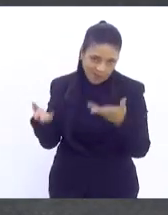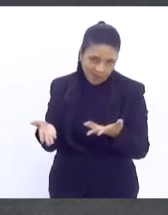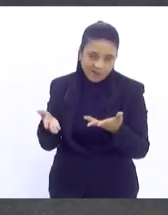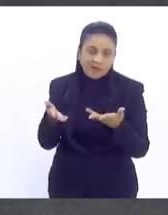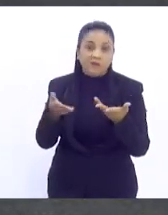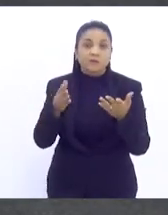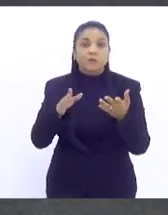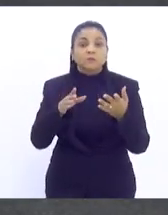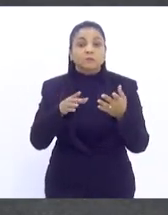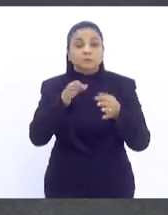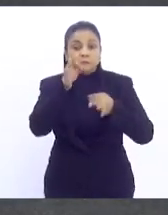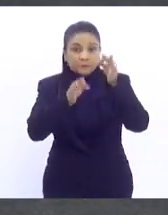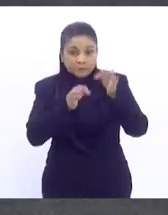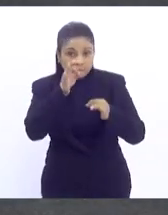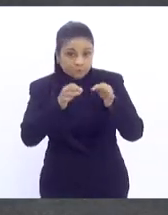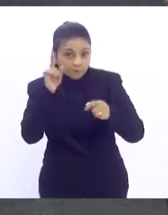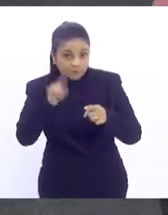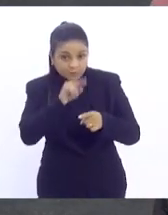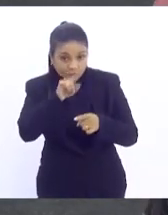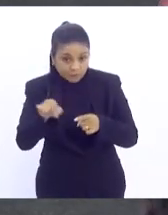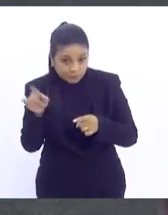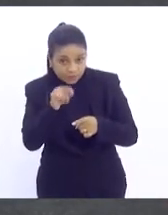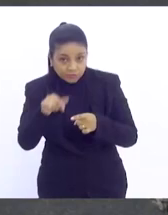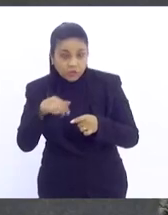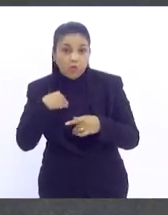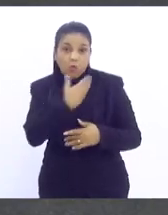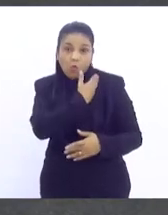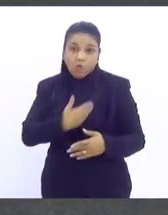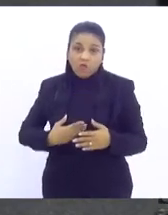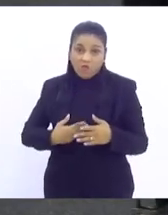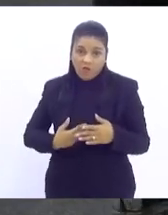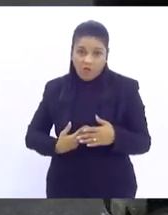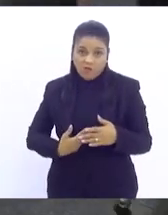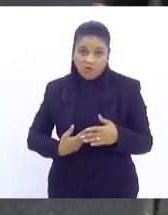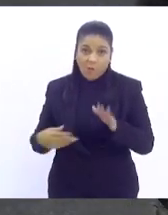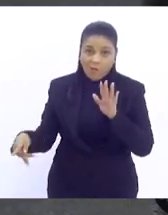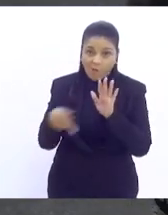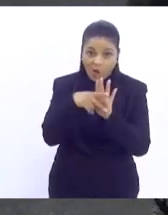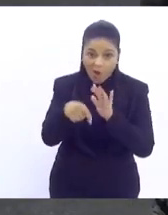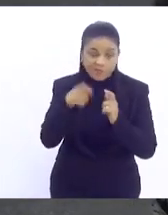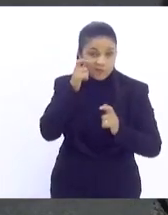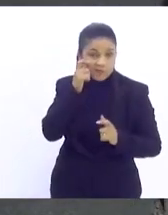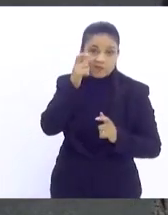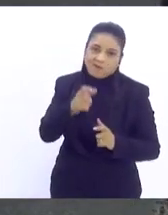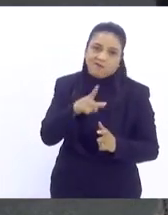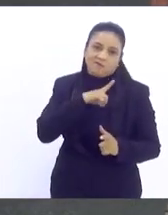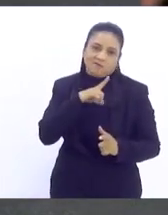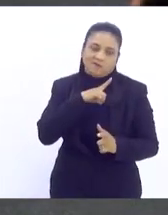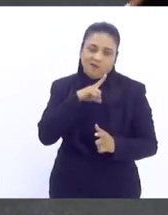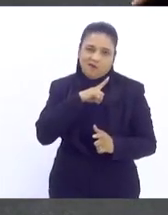judicial o próprio governo passou a ter um grande interesse